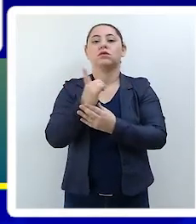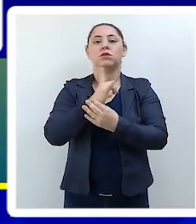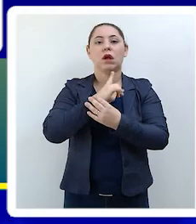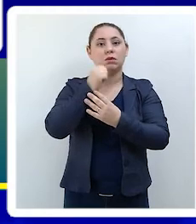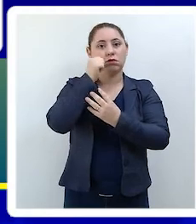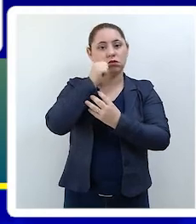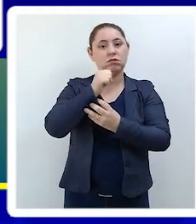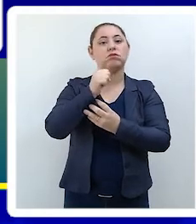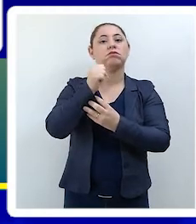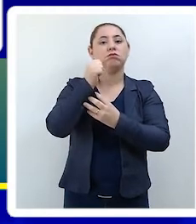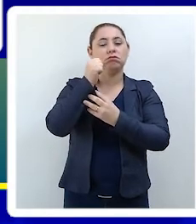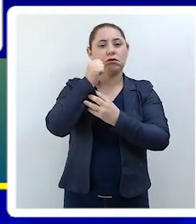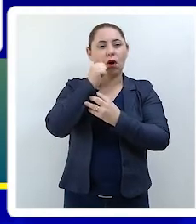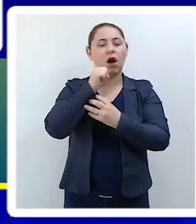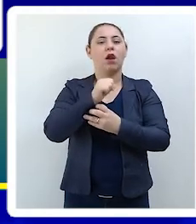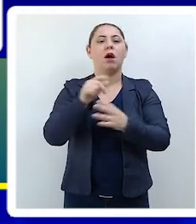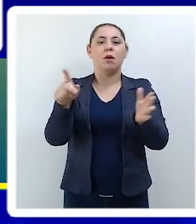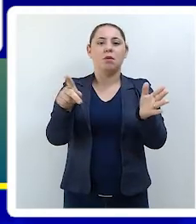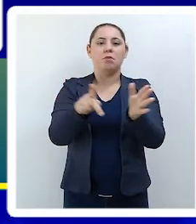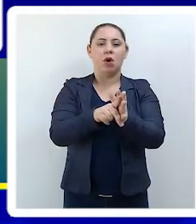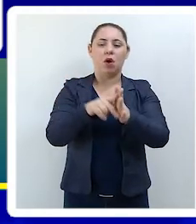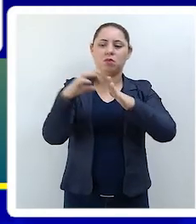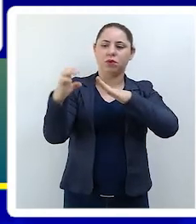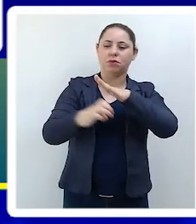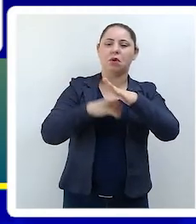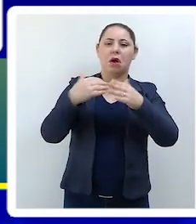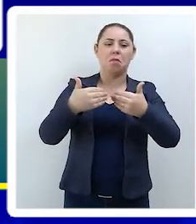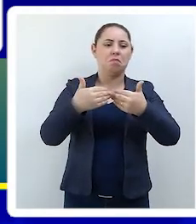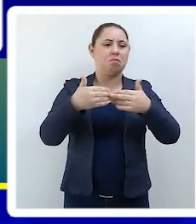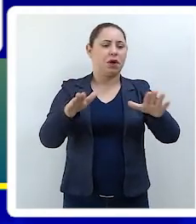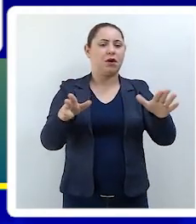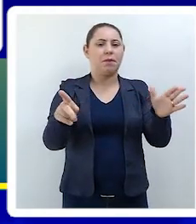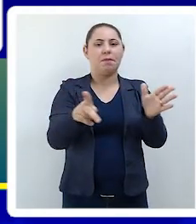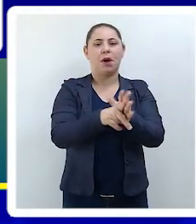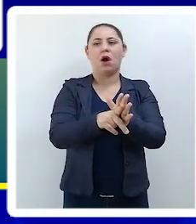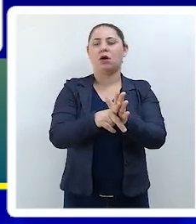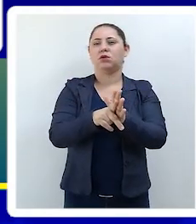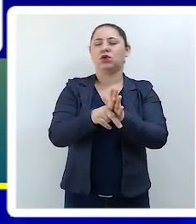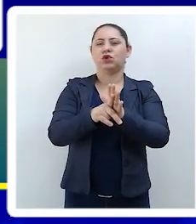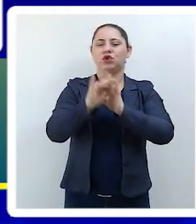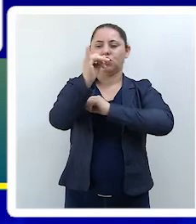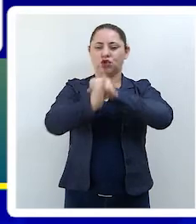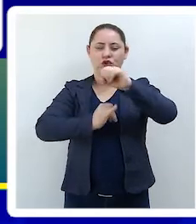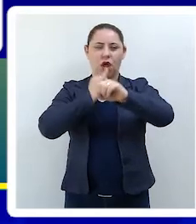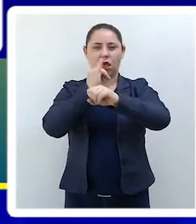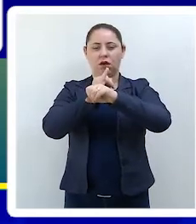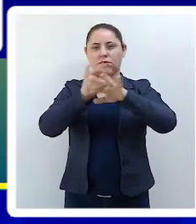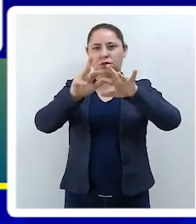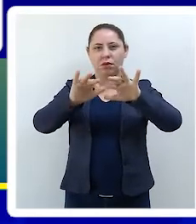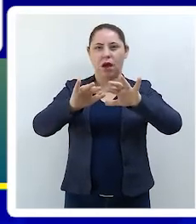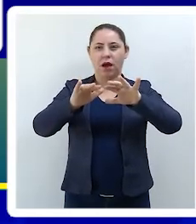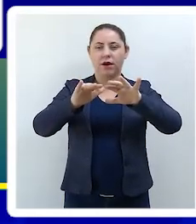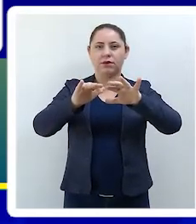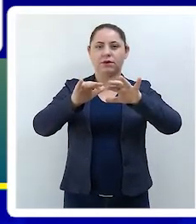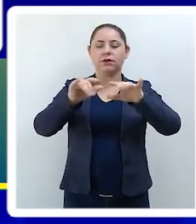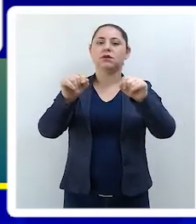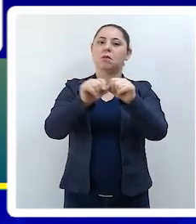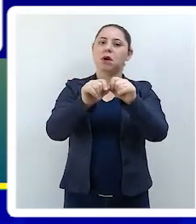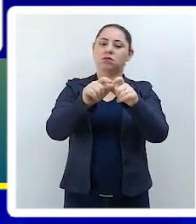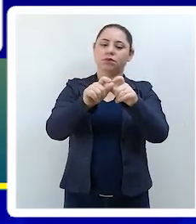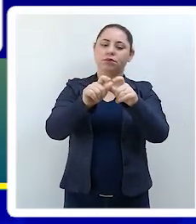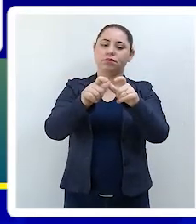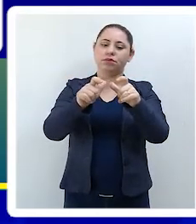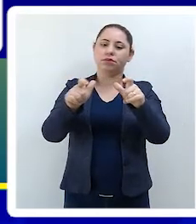de mulheres indo para essa área do empreendedorismo, marketing digital, isso tem sido cada vez mais crescente, e é